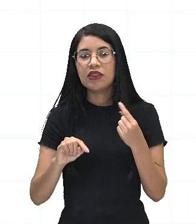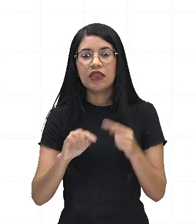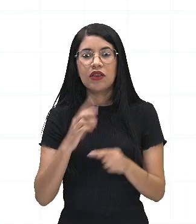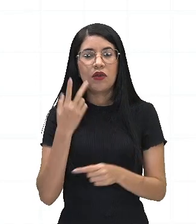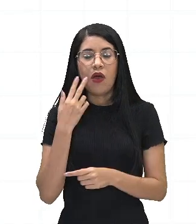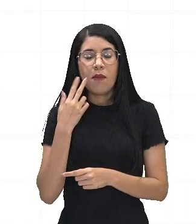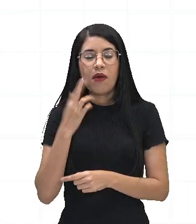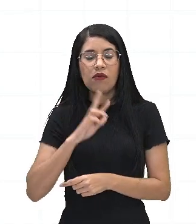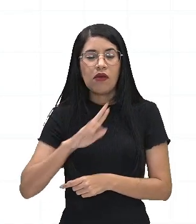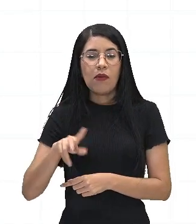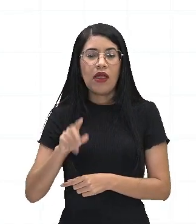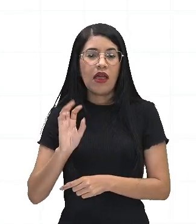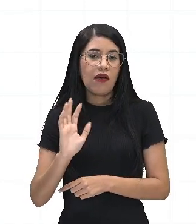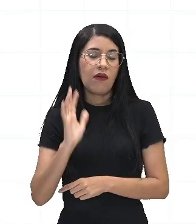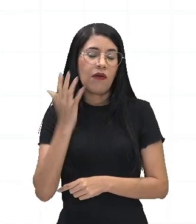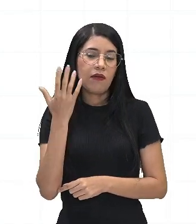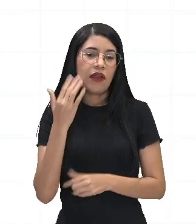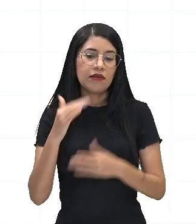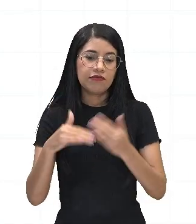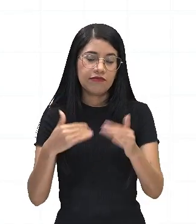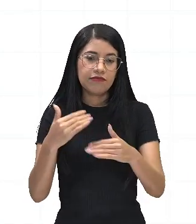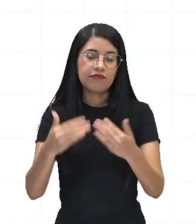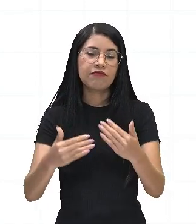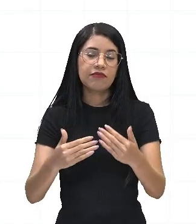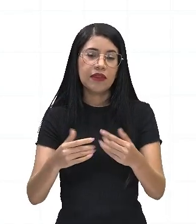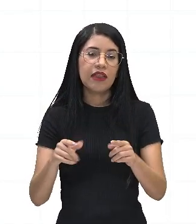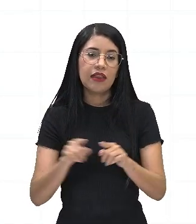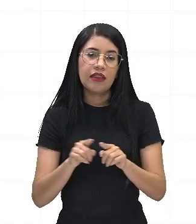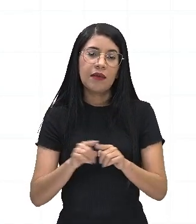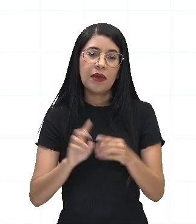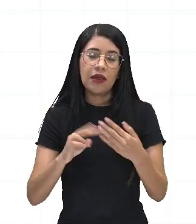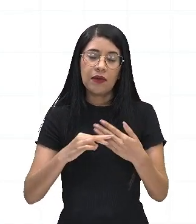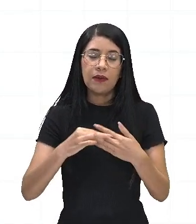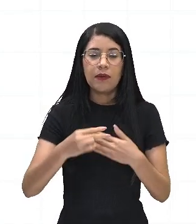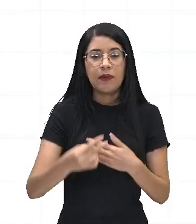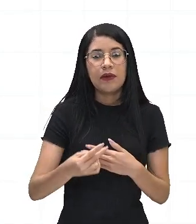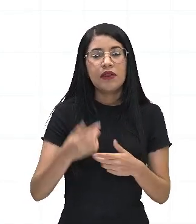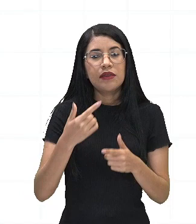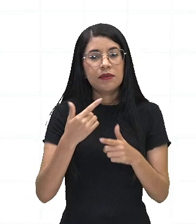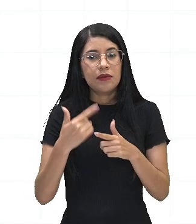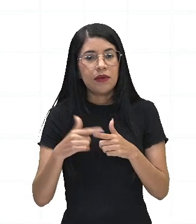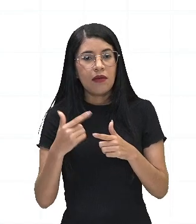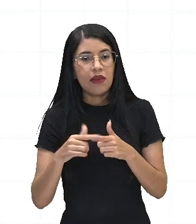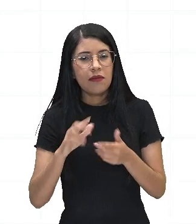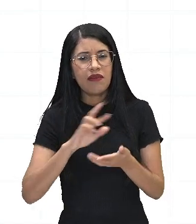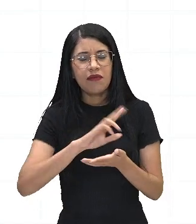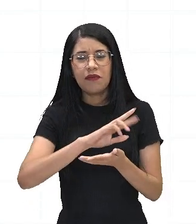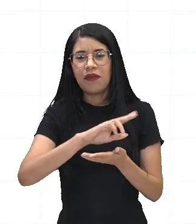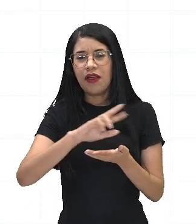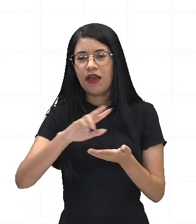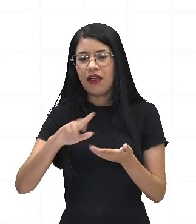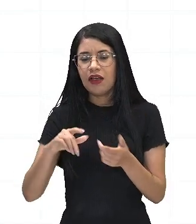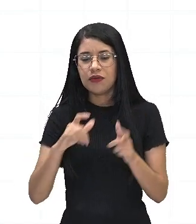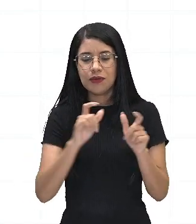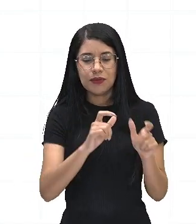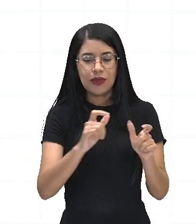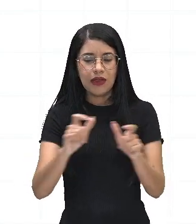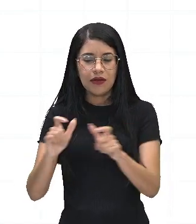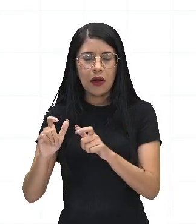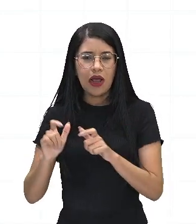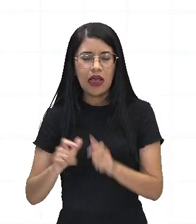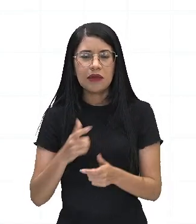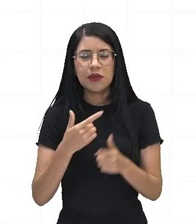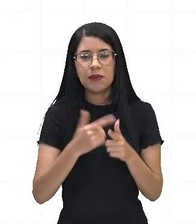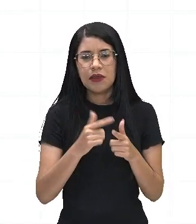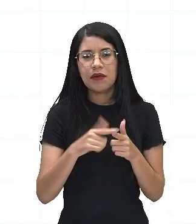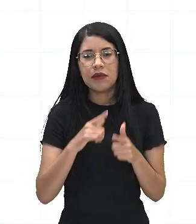sejam gerados e vai causar problema em diversos lugares, né? A gente pode observar